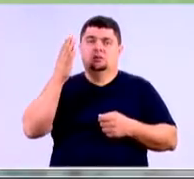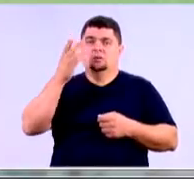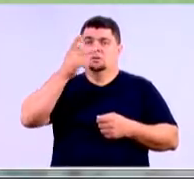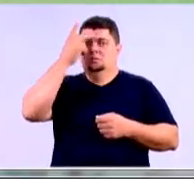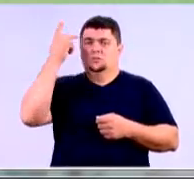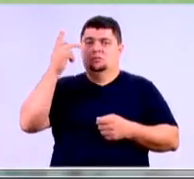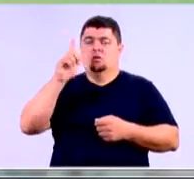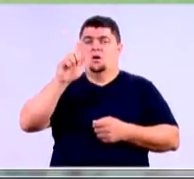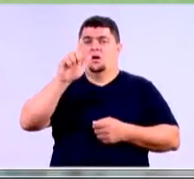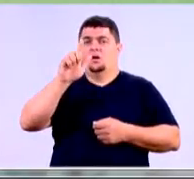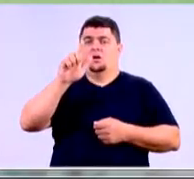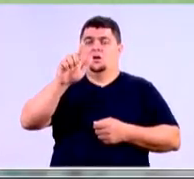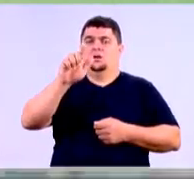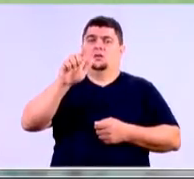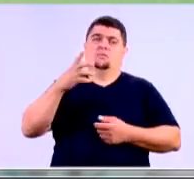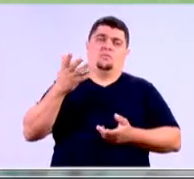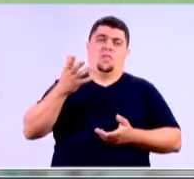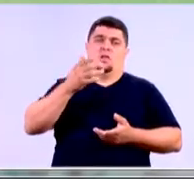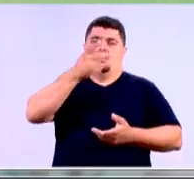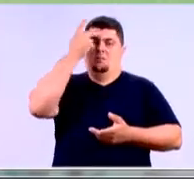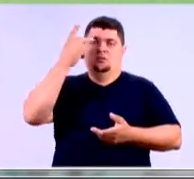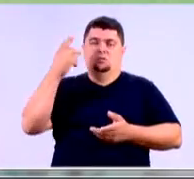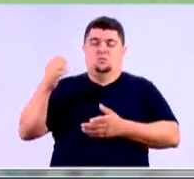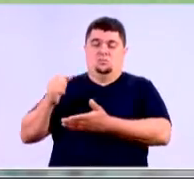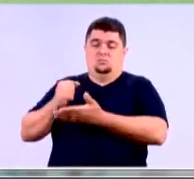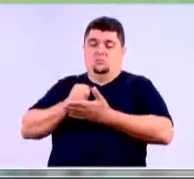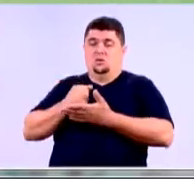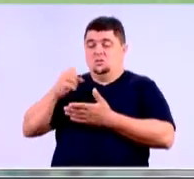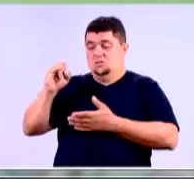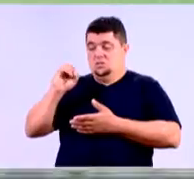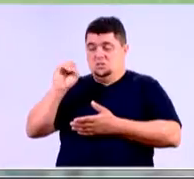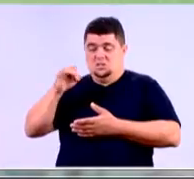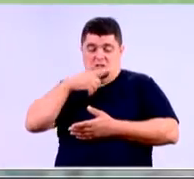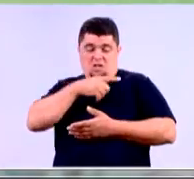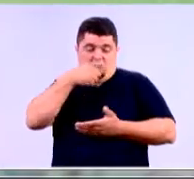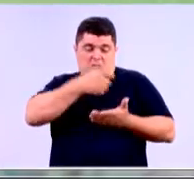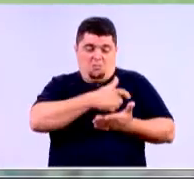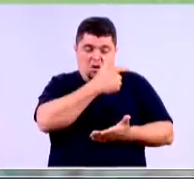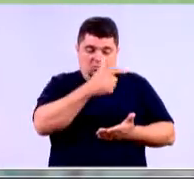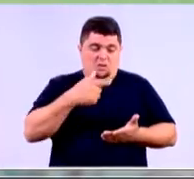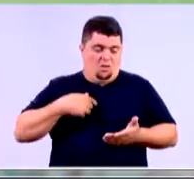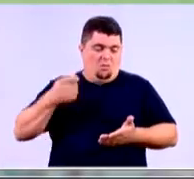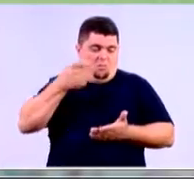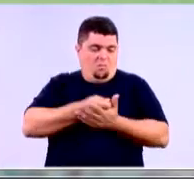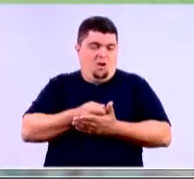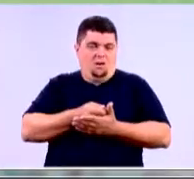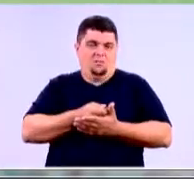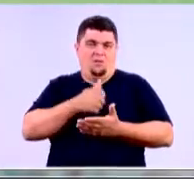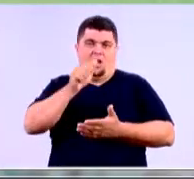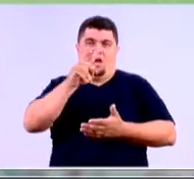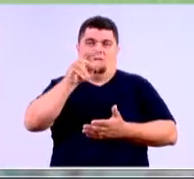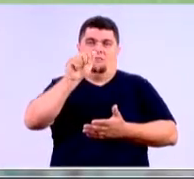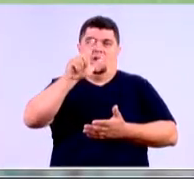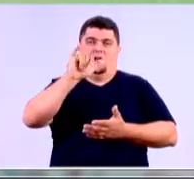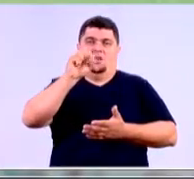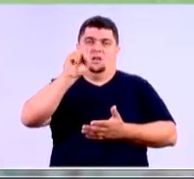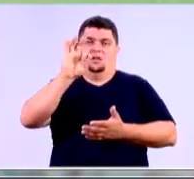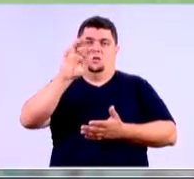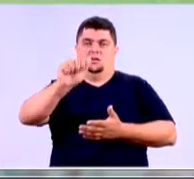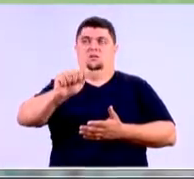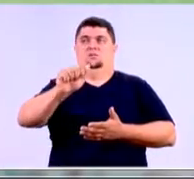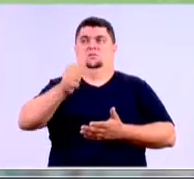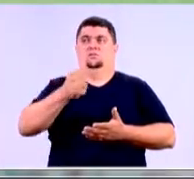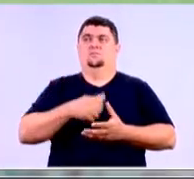que o cliente me dê garantia no meu contrato, né, o capital garantidor. Ele vai ter uma garantia, normalmente é um avalista, né? Um avalista, né,